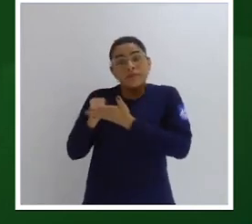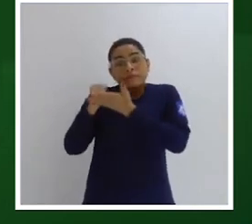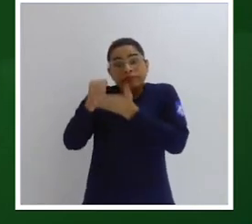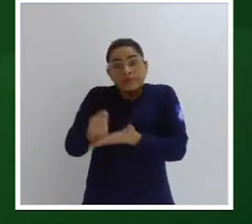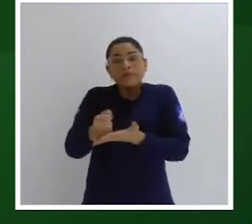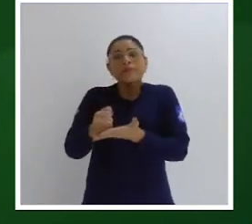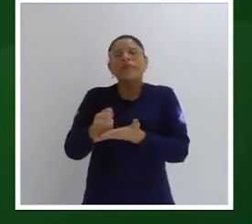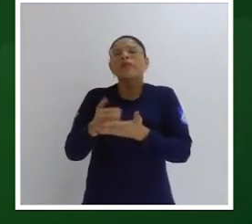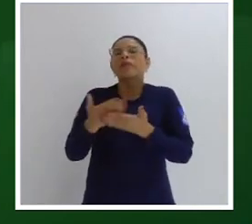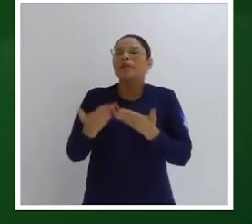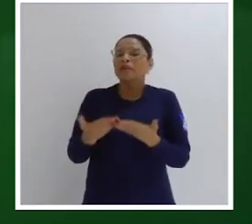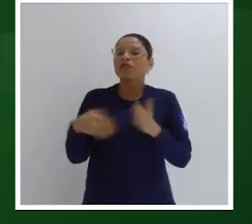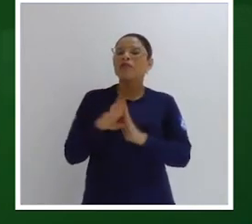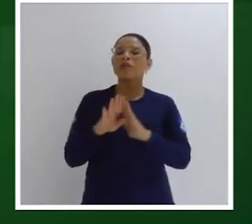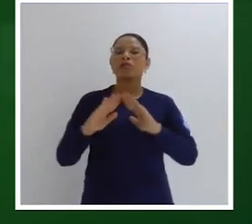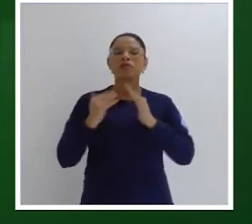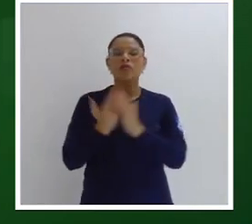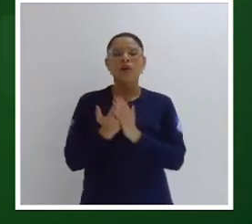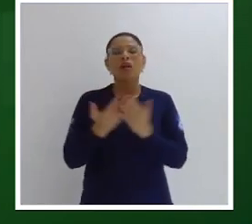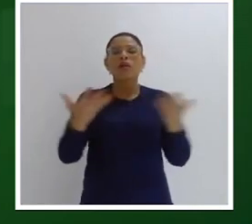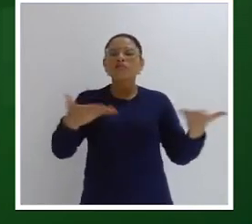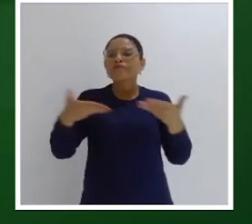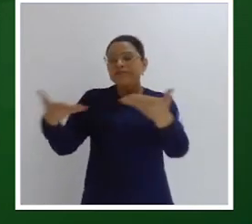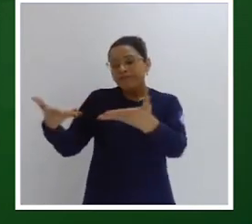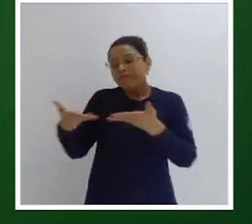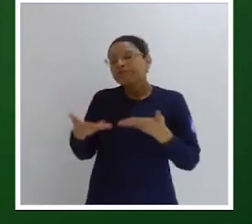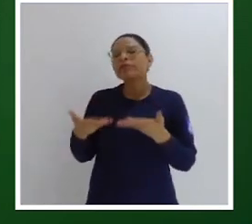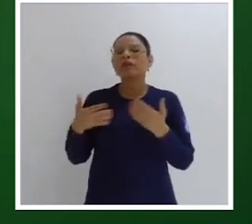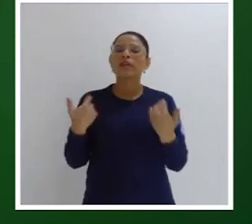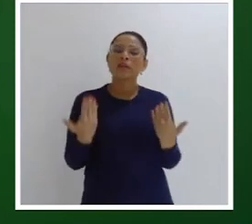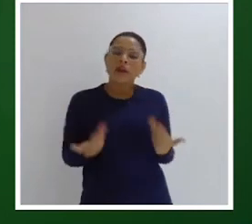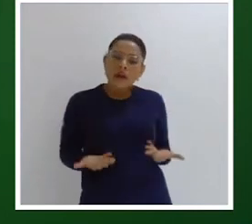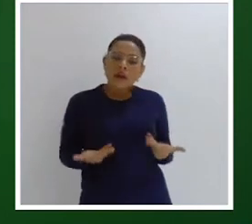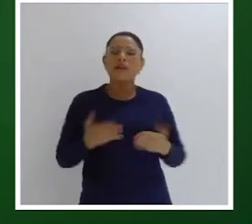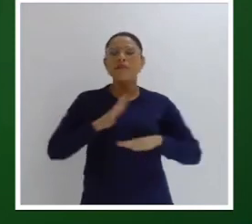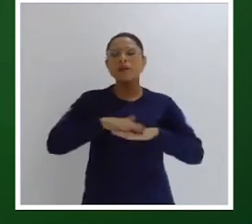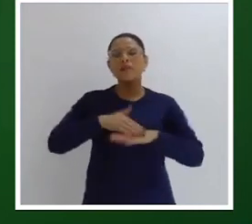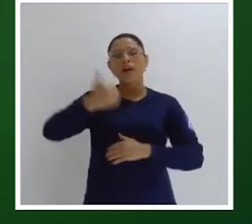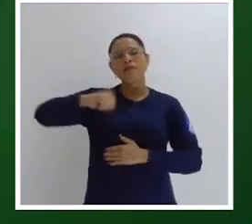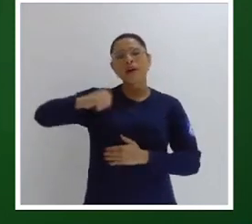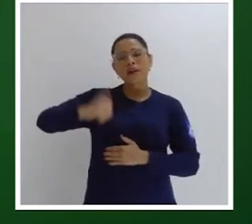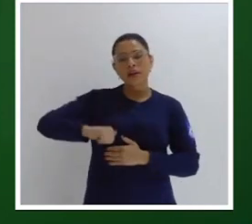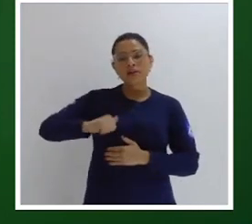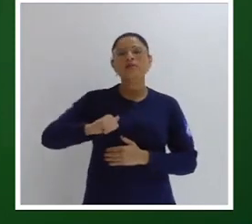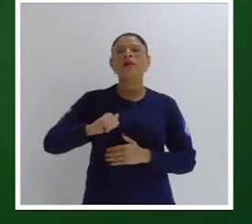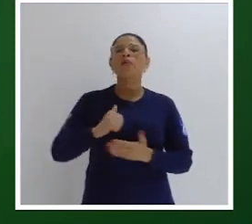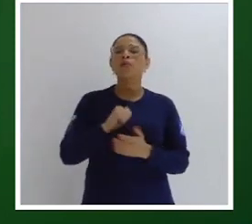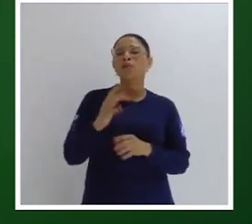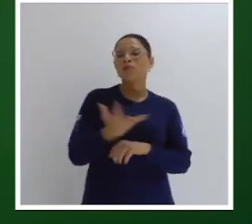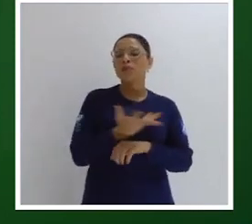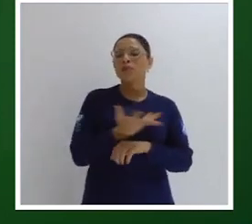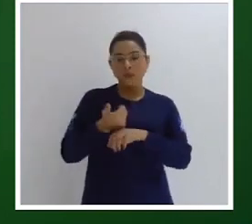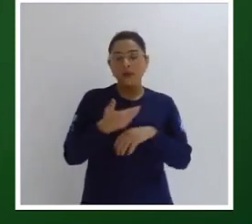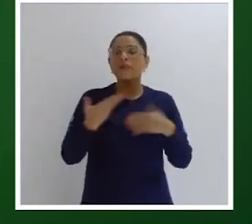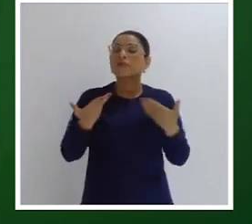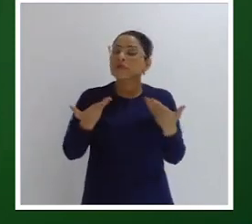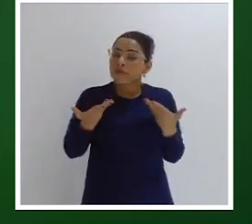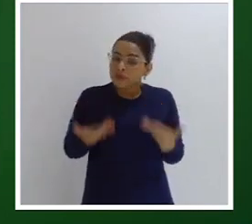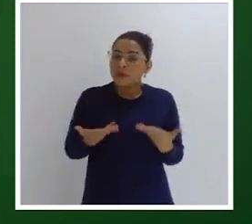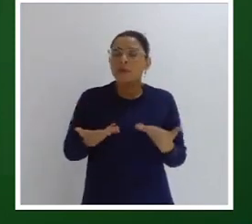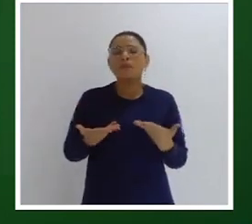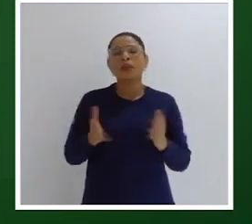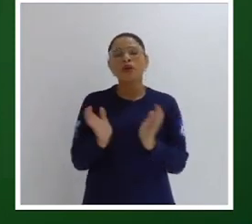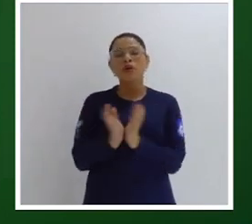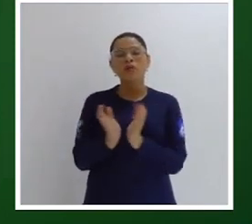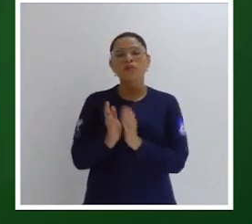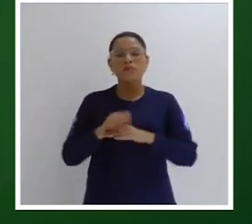receber os alunos ao entorno e fazer avaliação multidisciplinar a equipe da Mara gabrilli ela composta